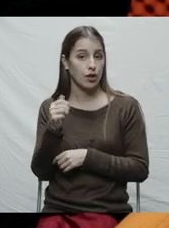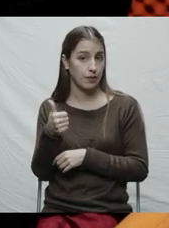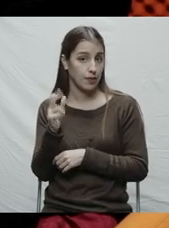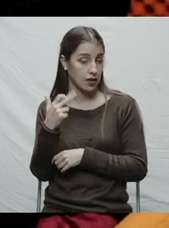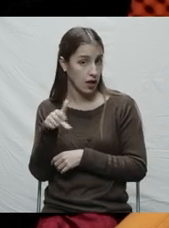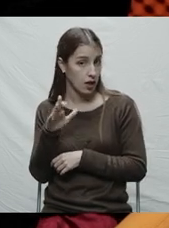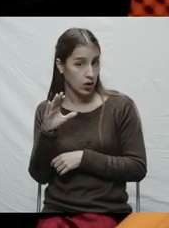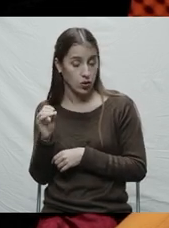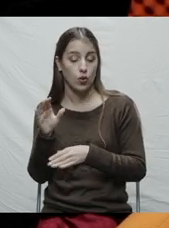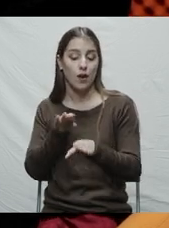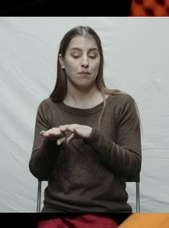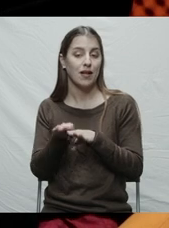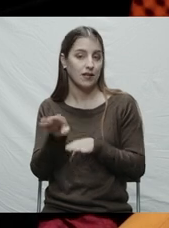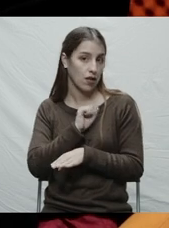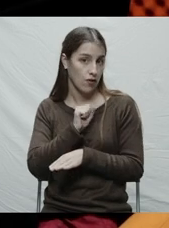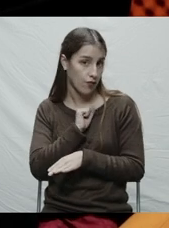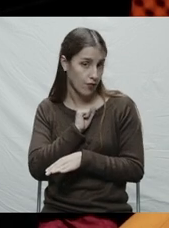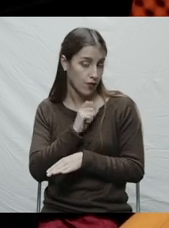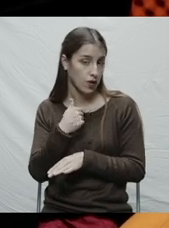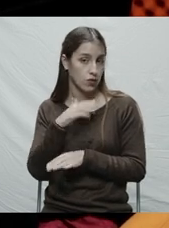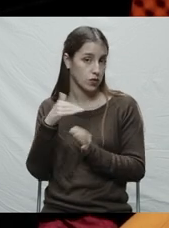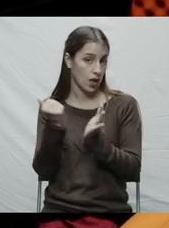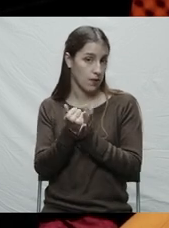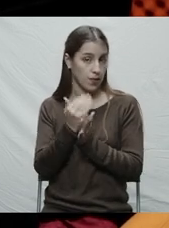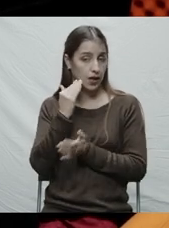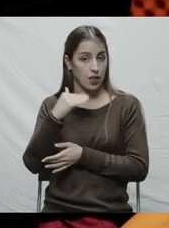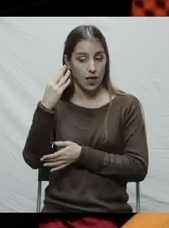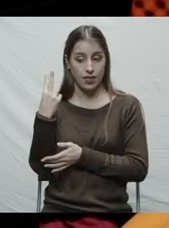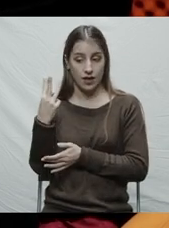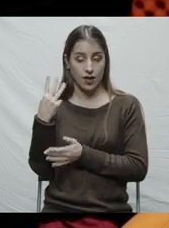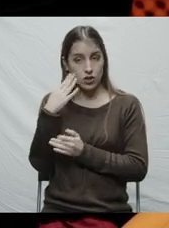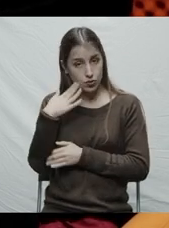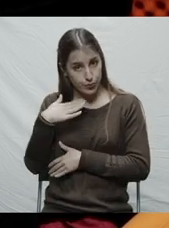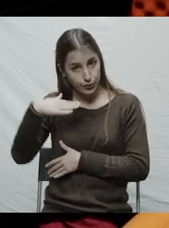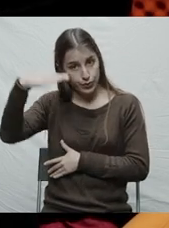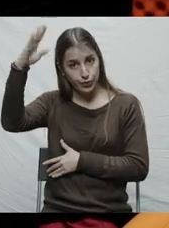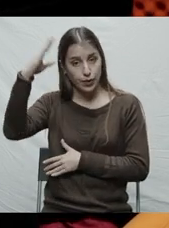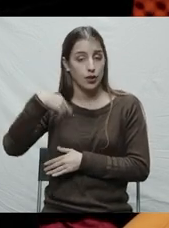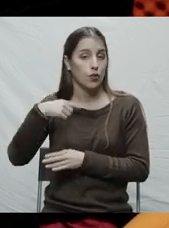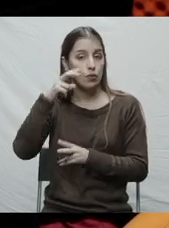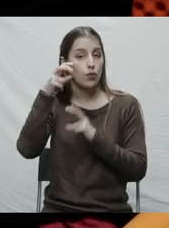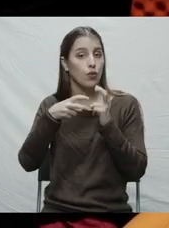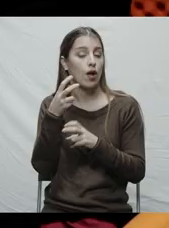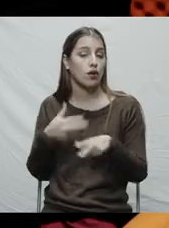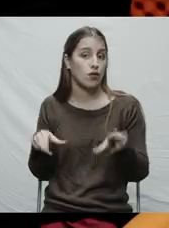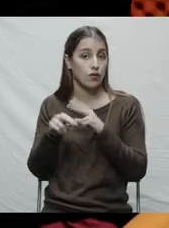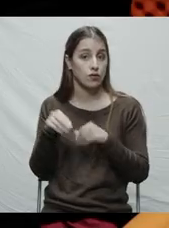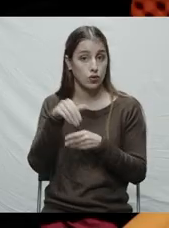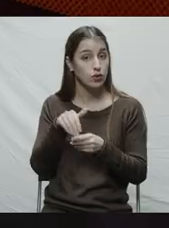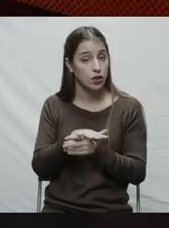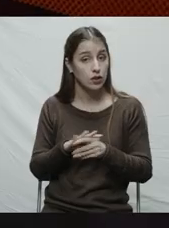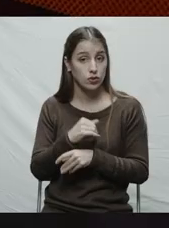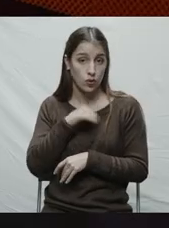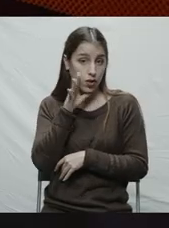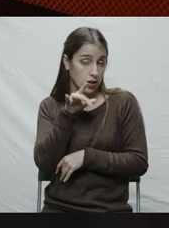A minha prática da dança sempre foi uma coisa que eu fiz desde os 3 anos, mas sempre à procura de novos contextos. E partilhava muito isso com o